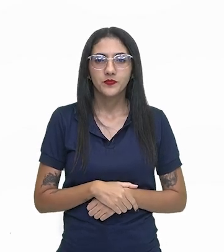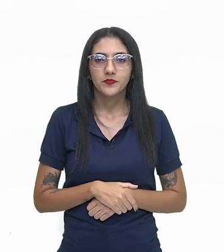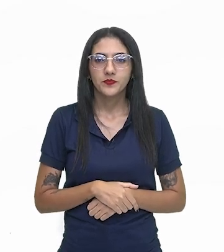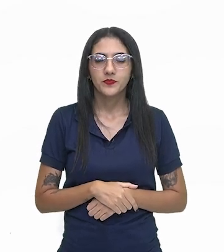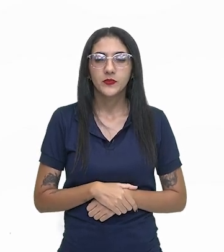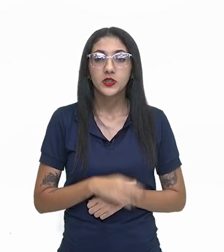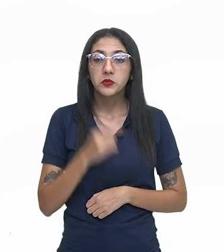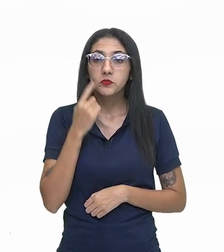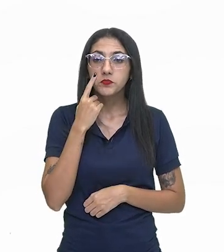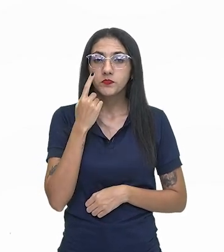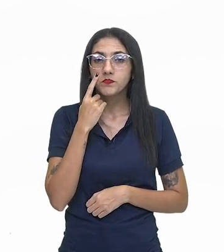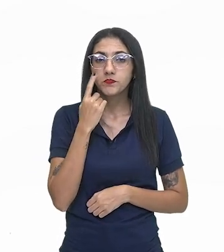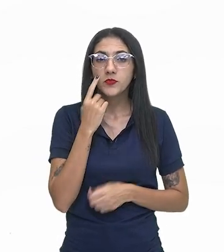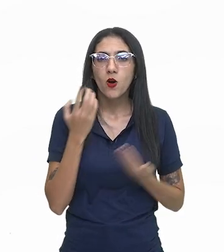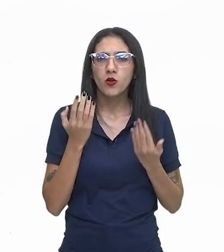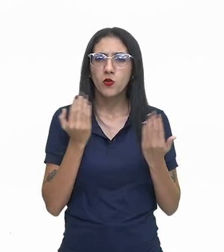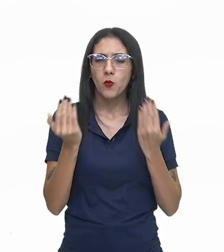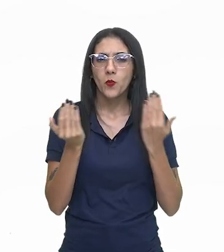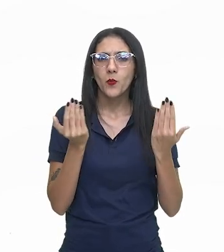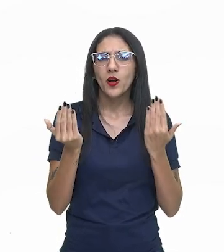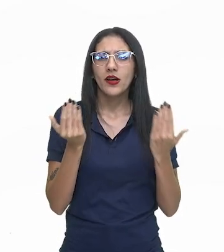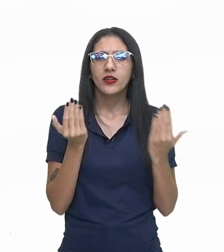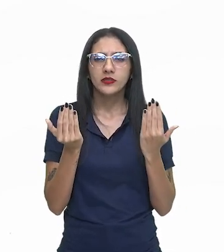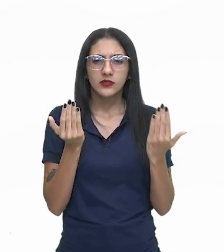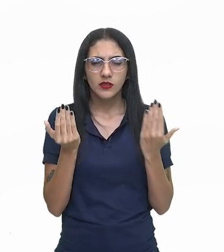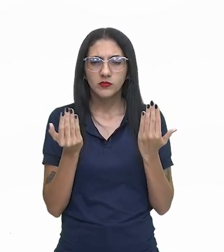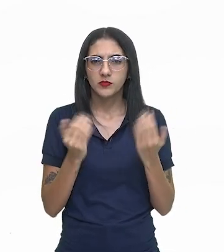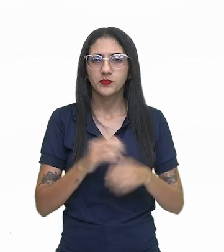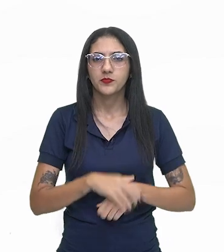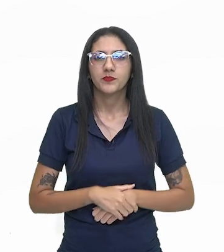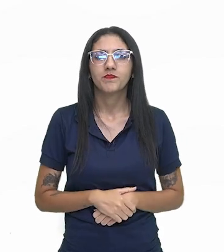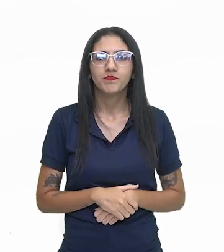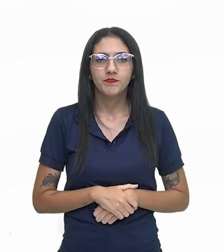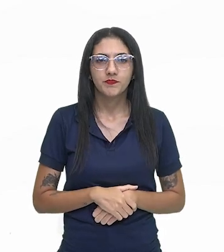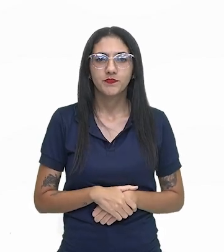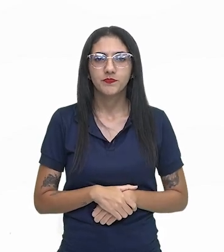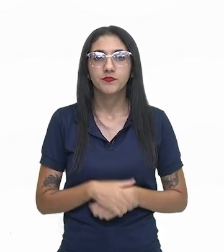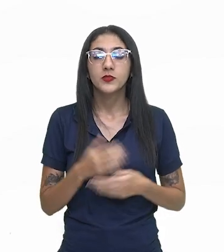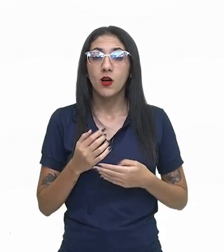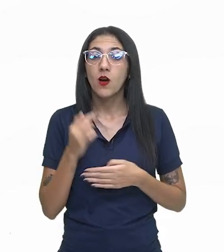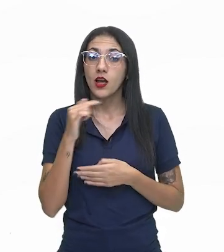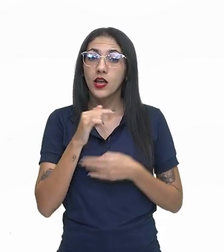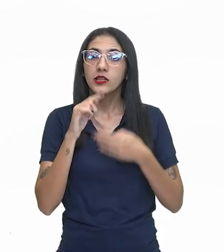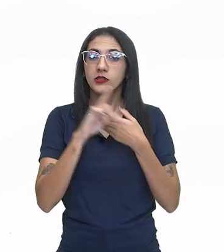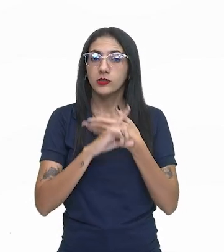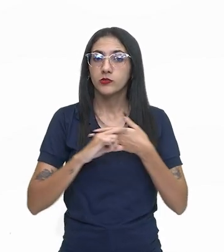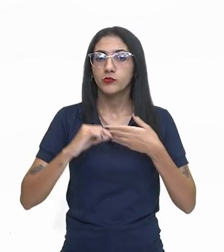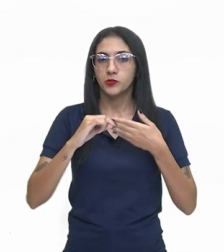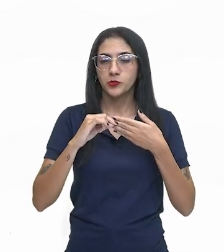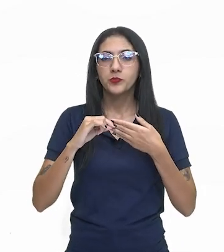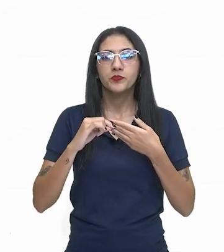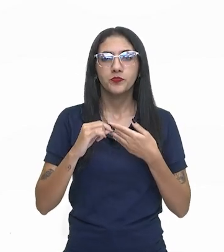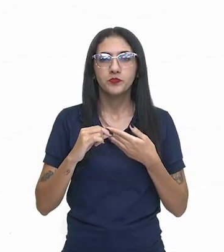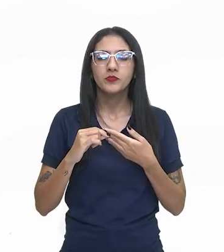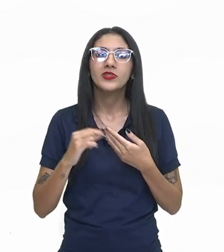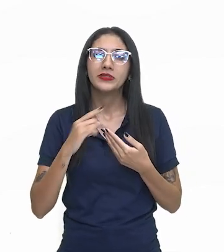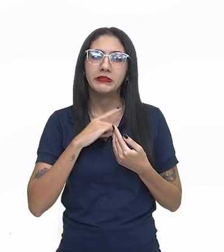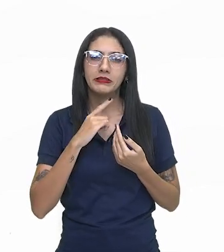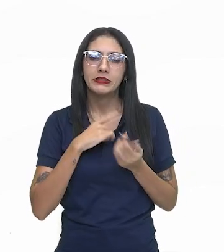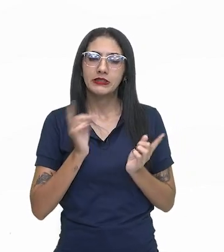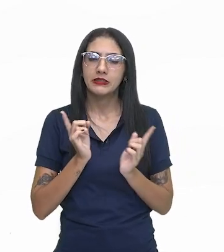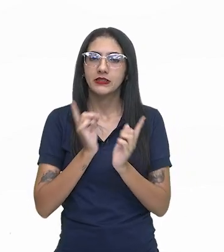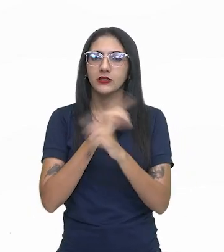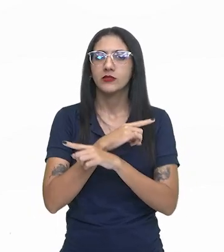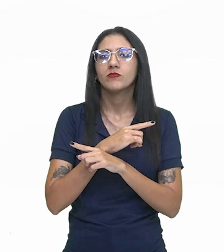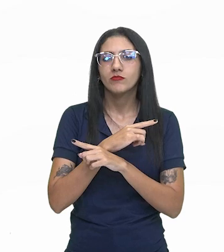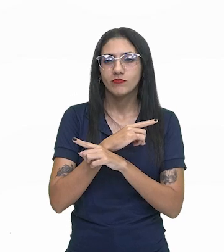versus desrespeito, né? Buscar essa relação. De acordo com o autor, em contraposição às